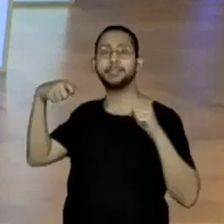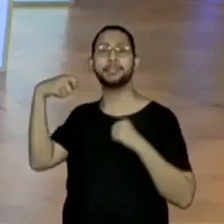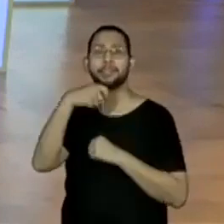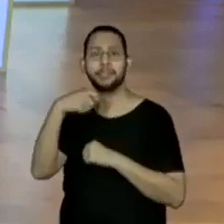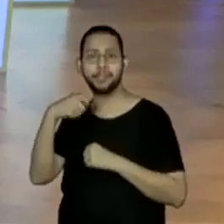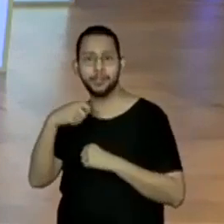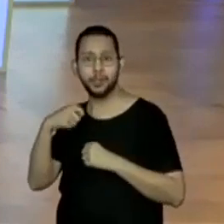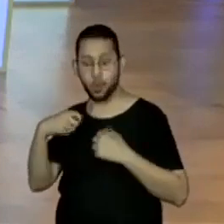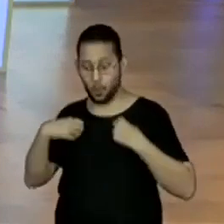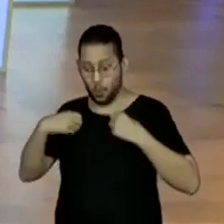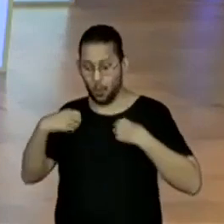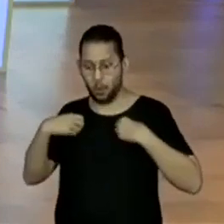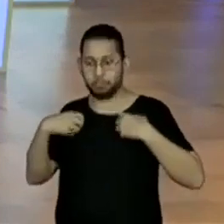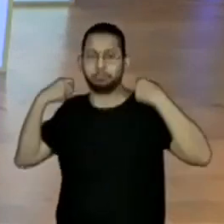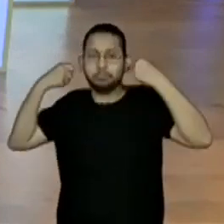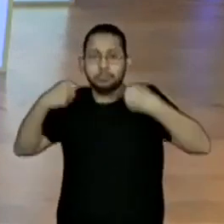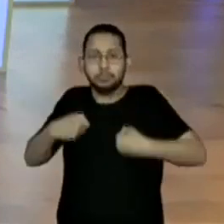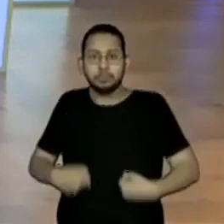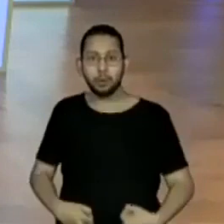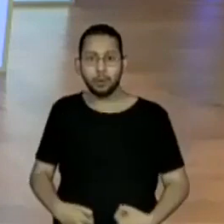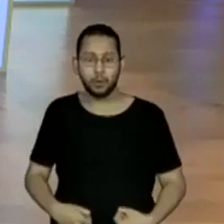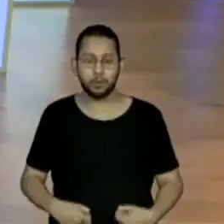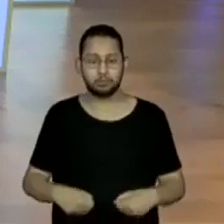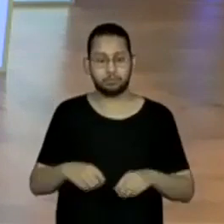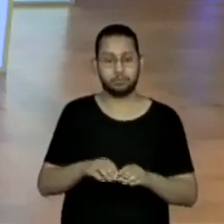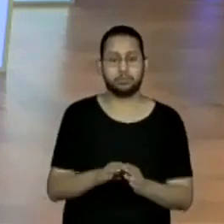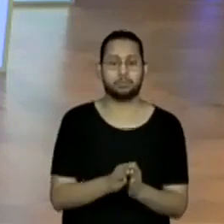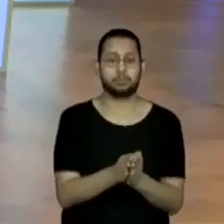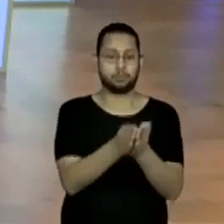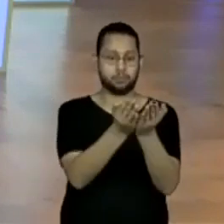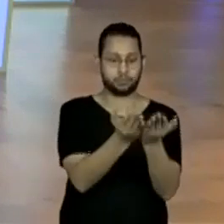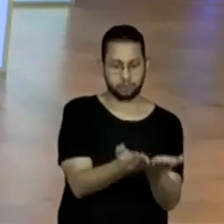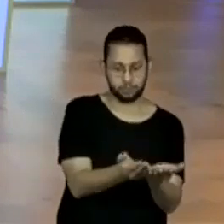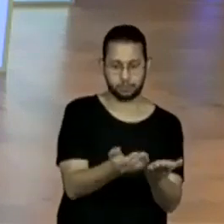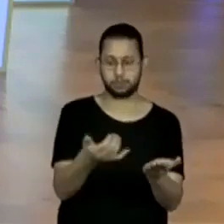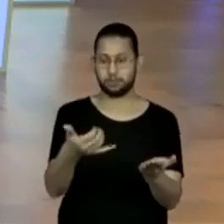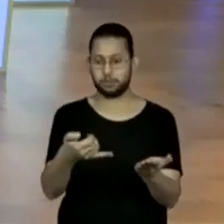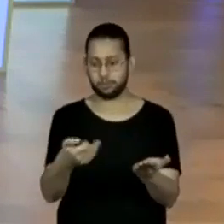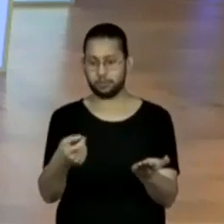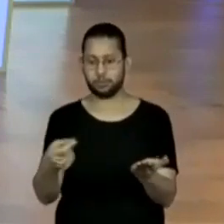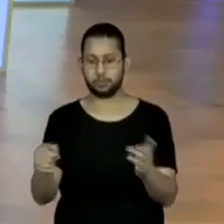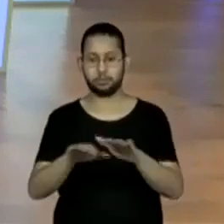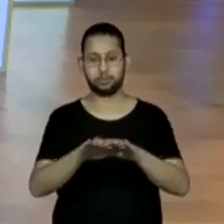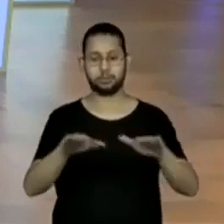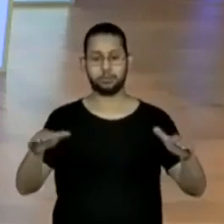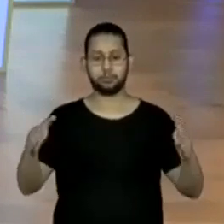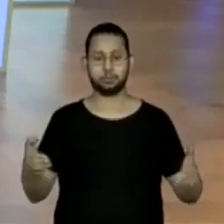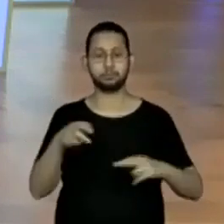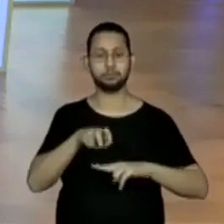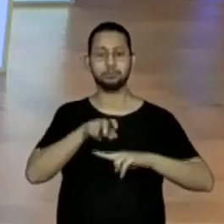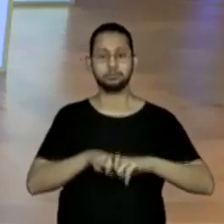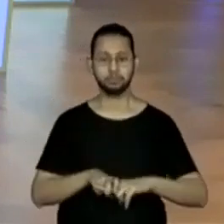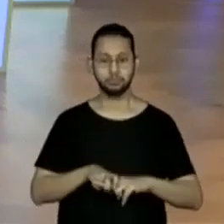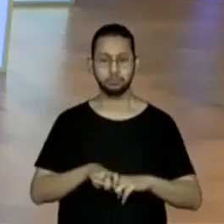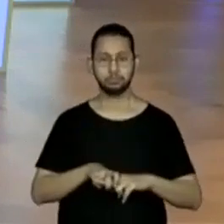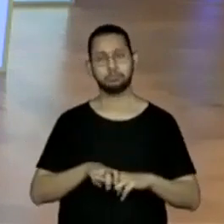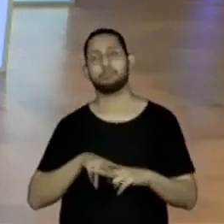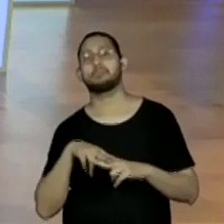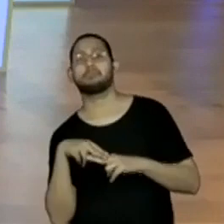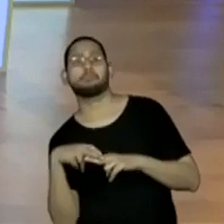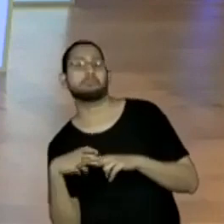organiza um espaço de estudo, pega o caderno. Não importa onde, qual